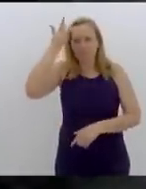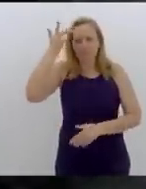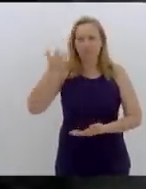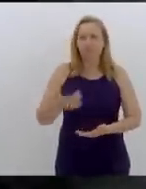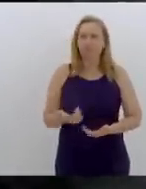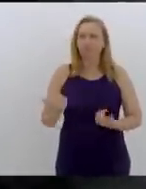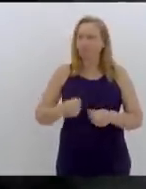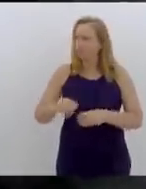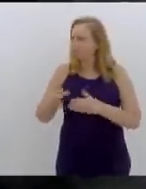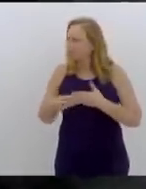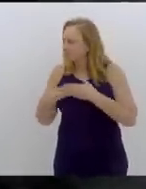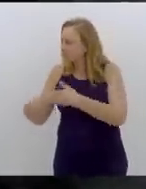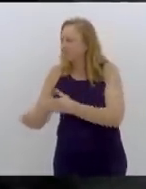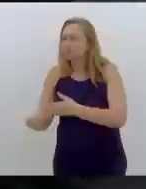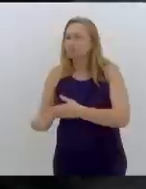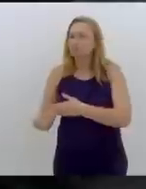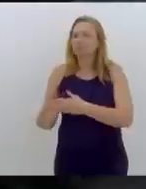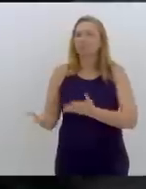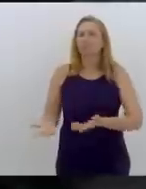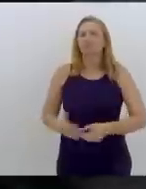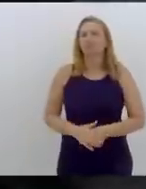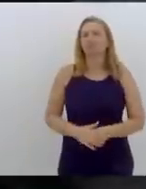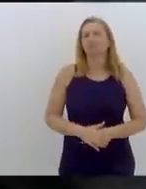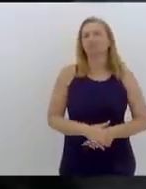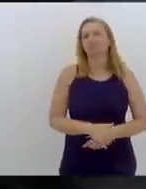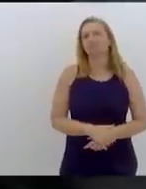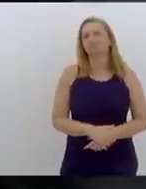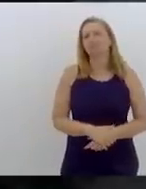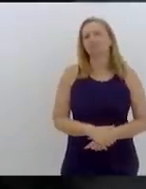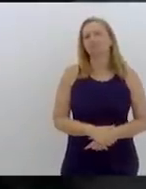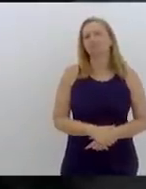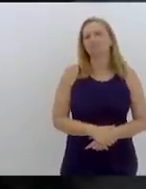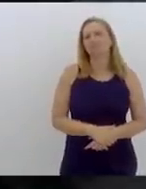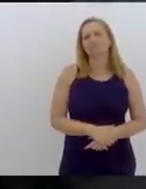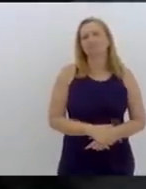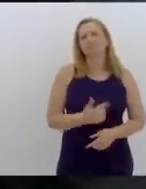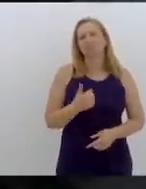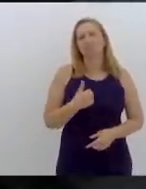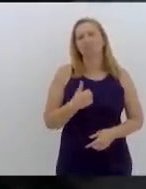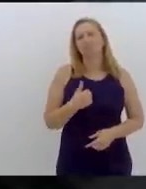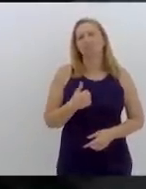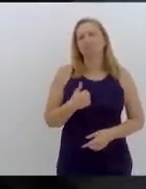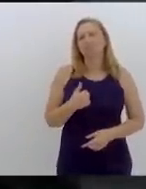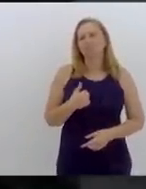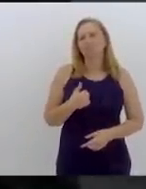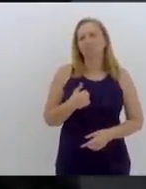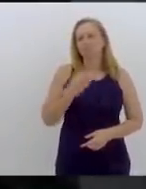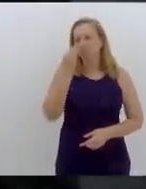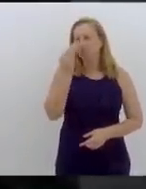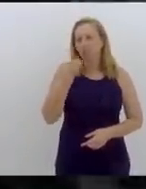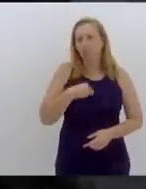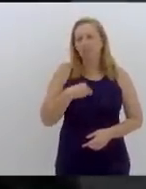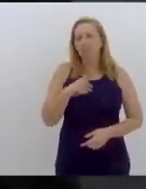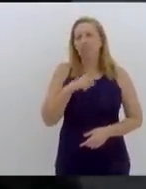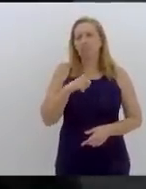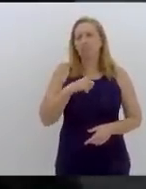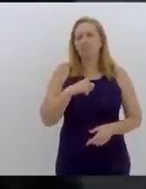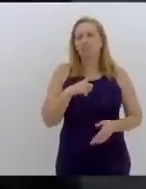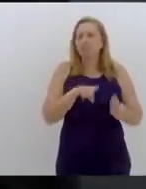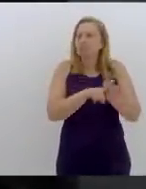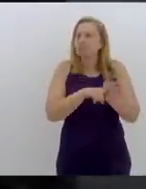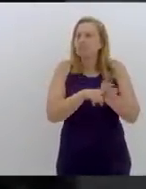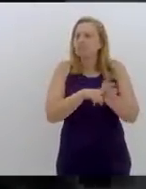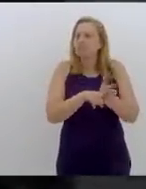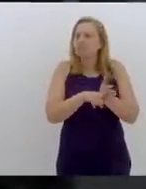salvo em condições de agora eu fui todo lesionado eu tenho laudo do IML